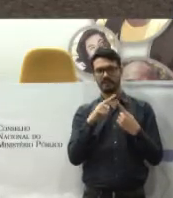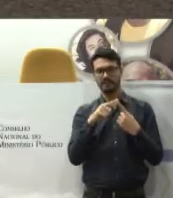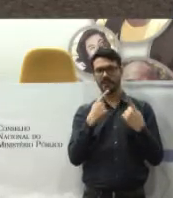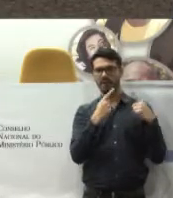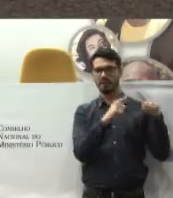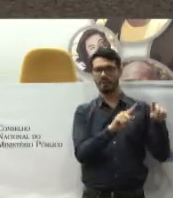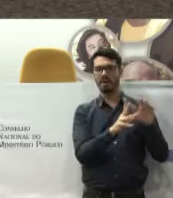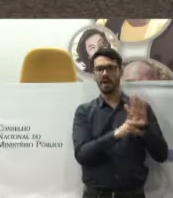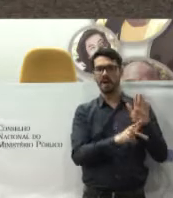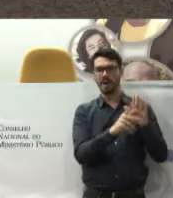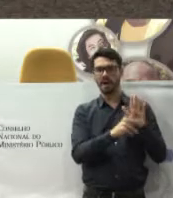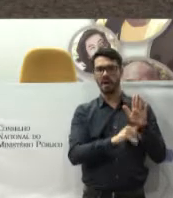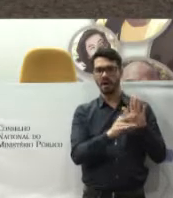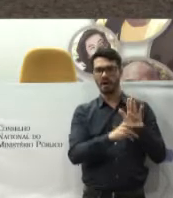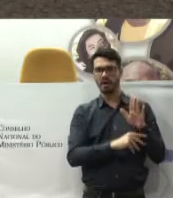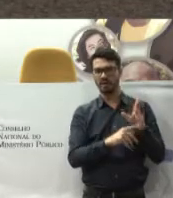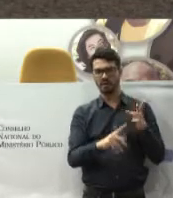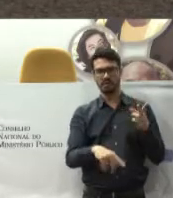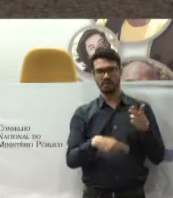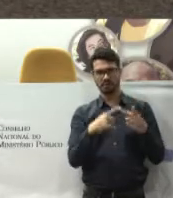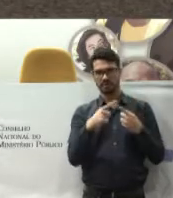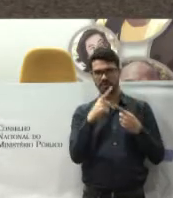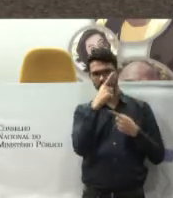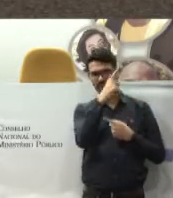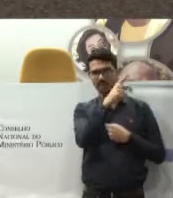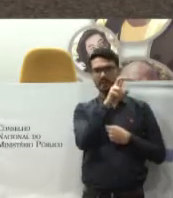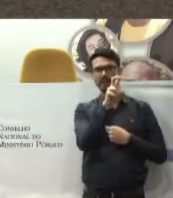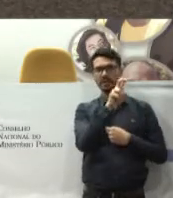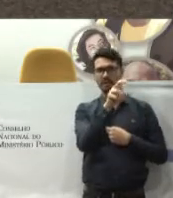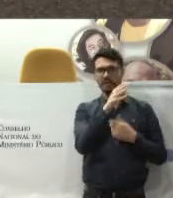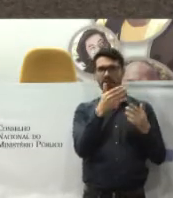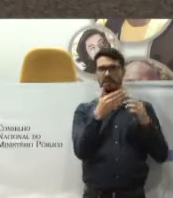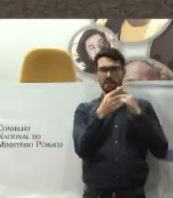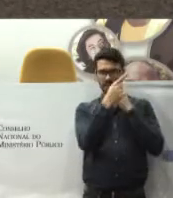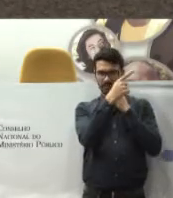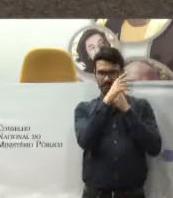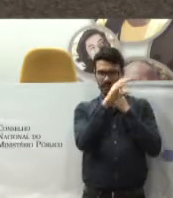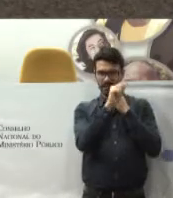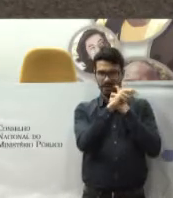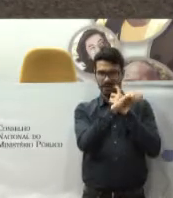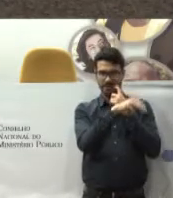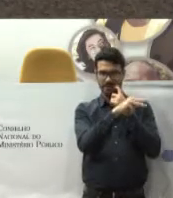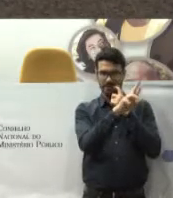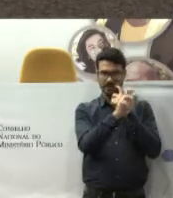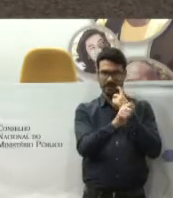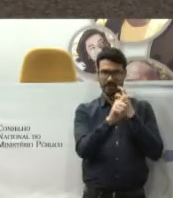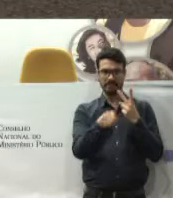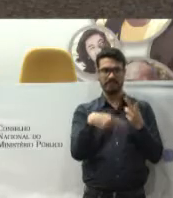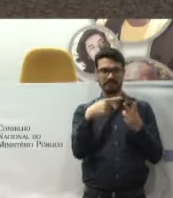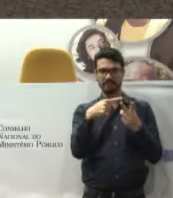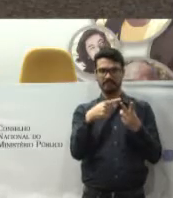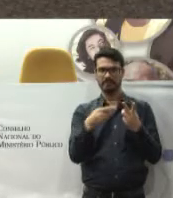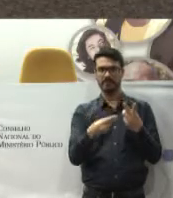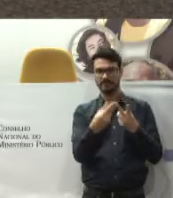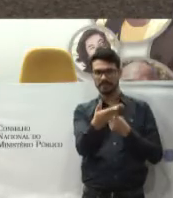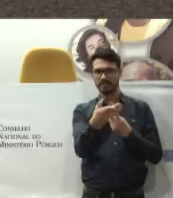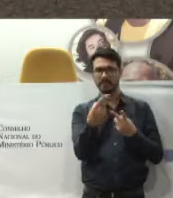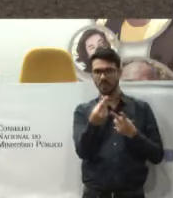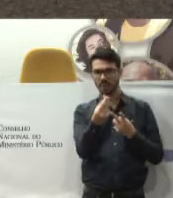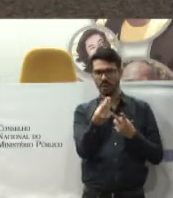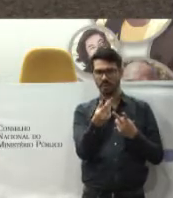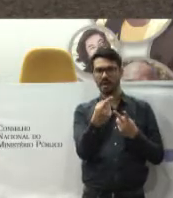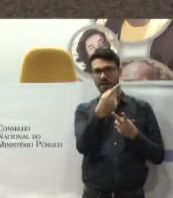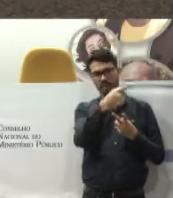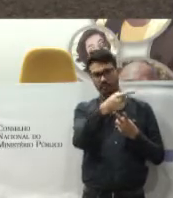combate à corrupção, que é tratada pela Quinta Câmara. Tem uma questão de prestação do serviço, de qualidade